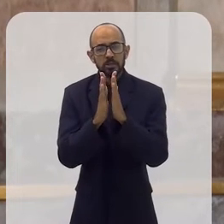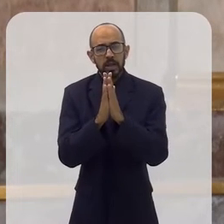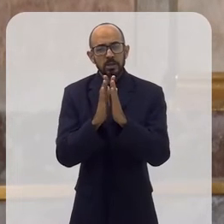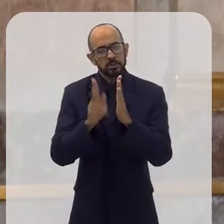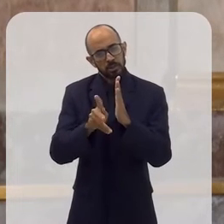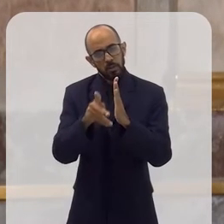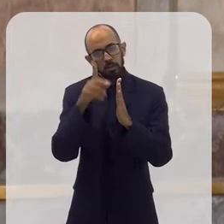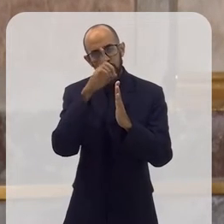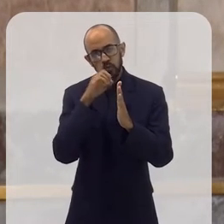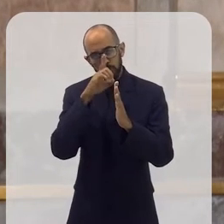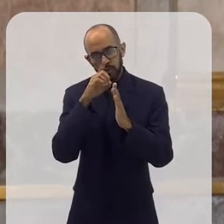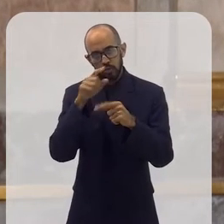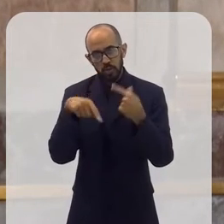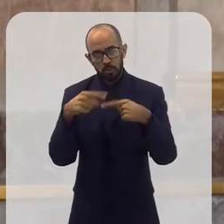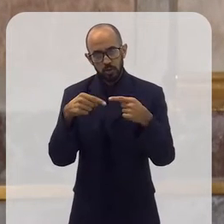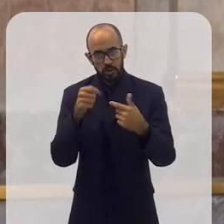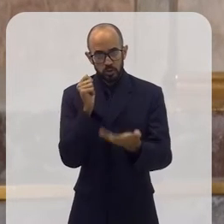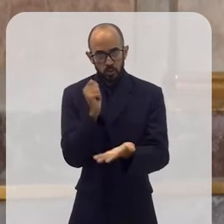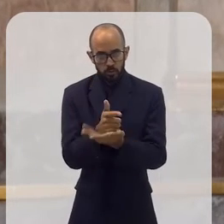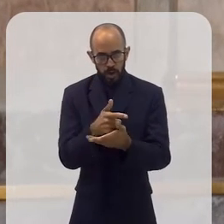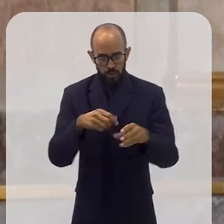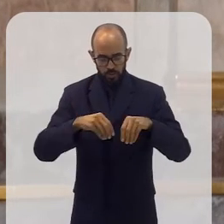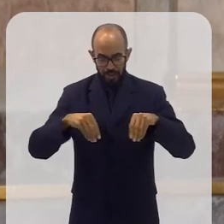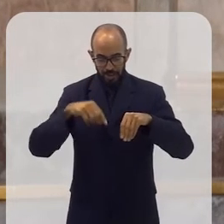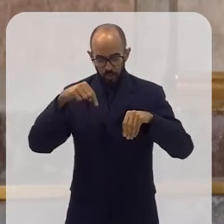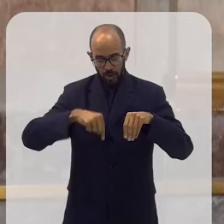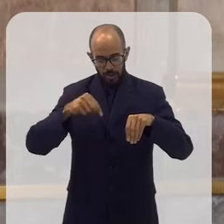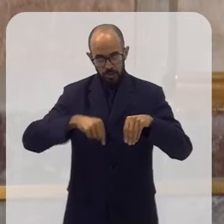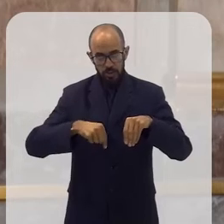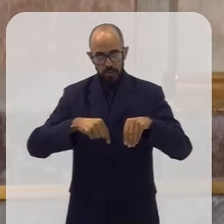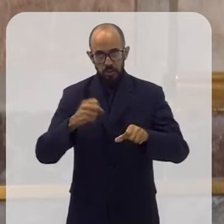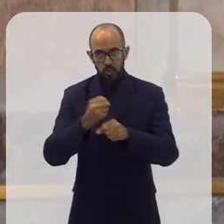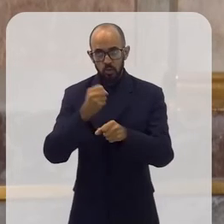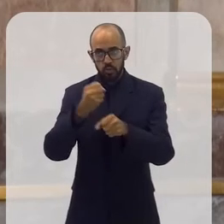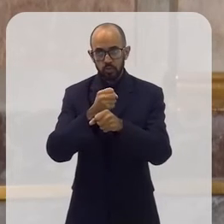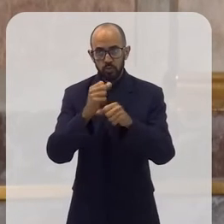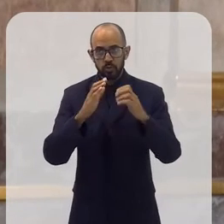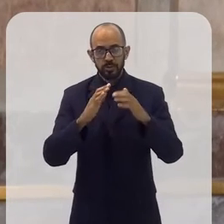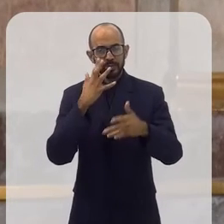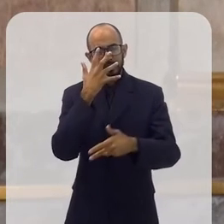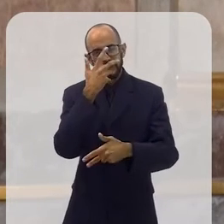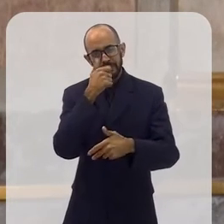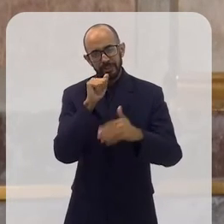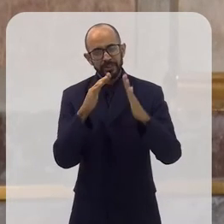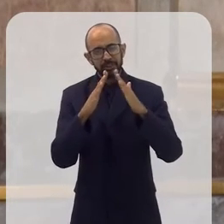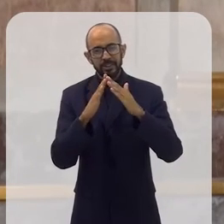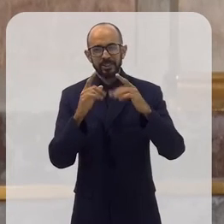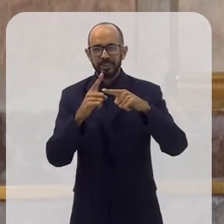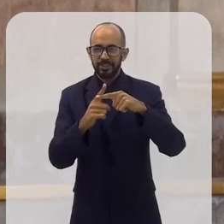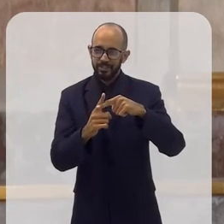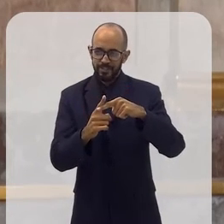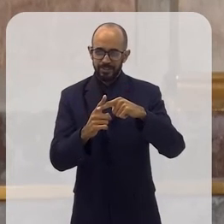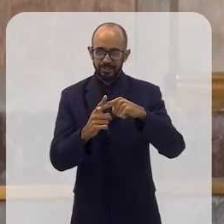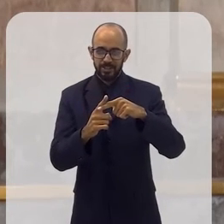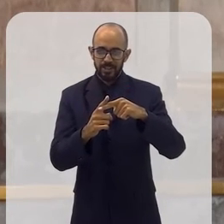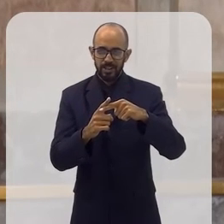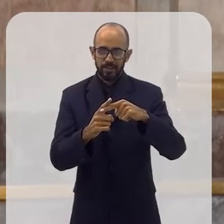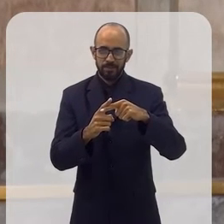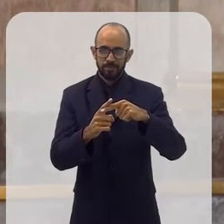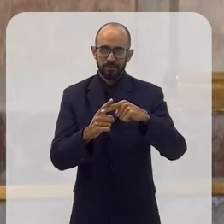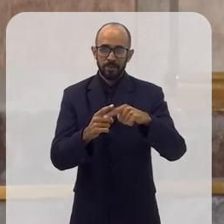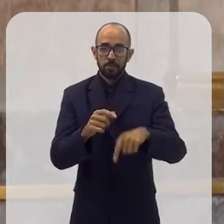festas. Depois eles compraram esse terreno aqui e construíram esta linda catedral em